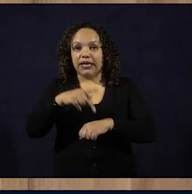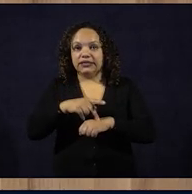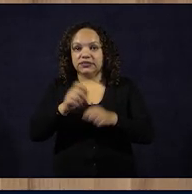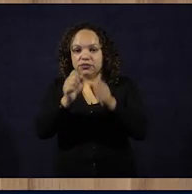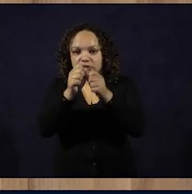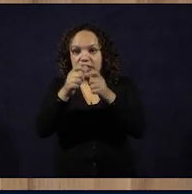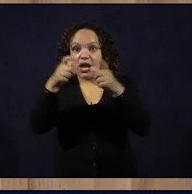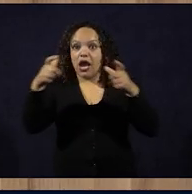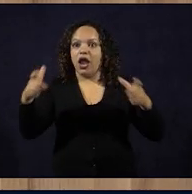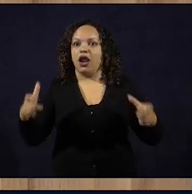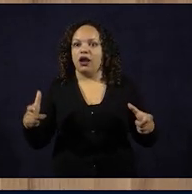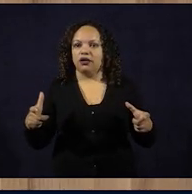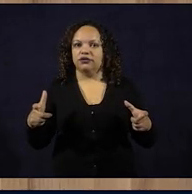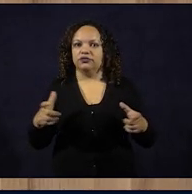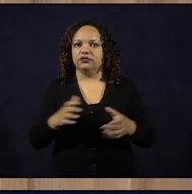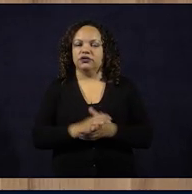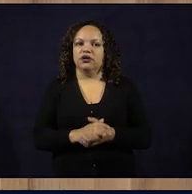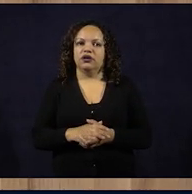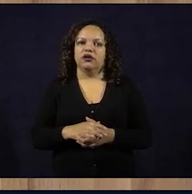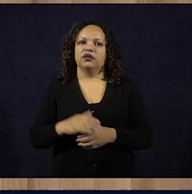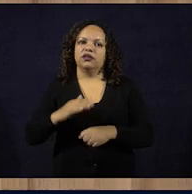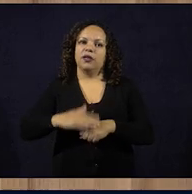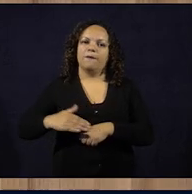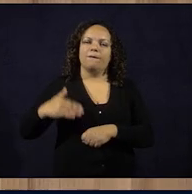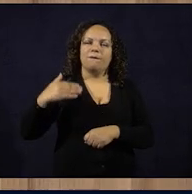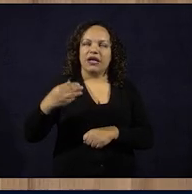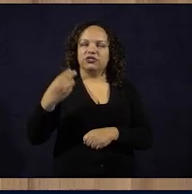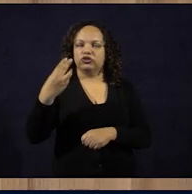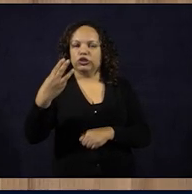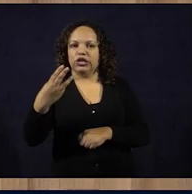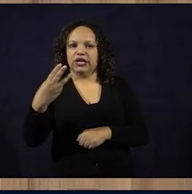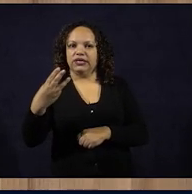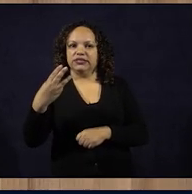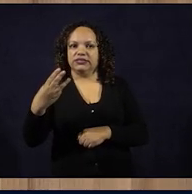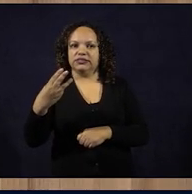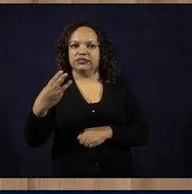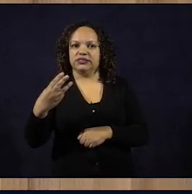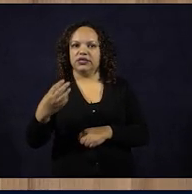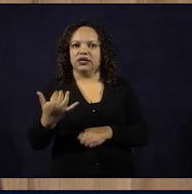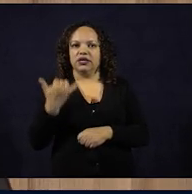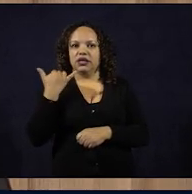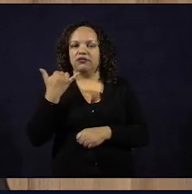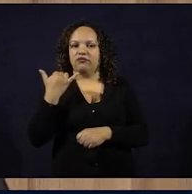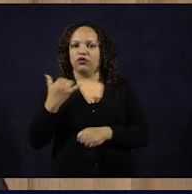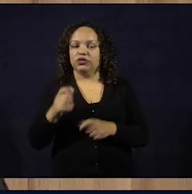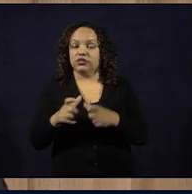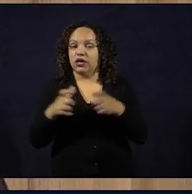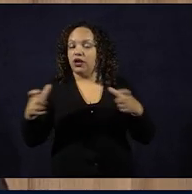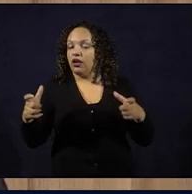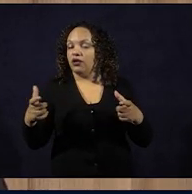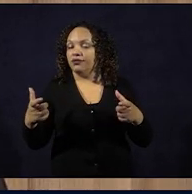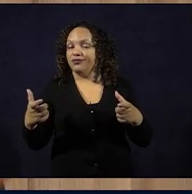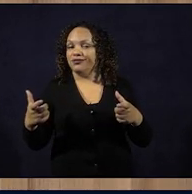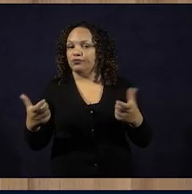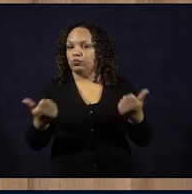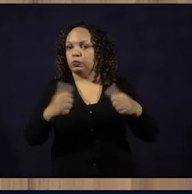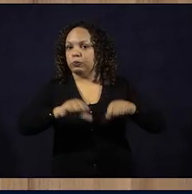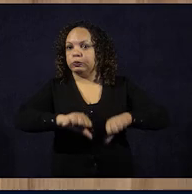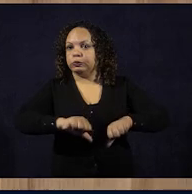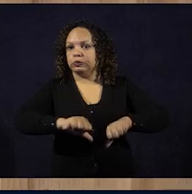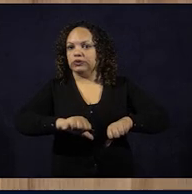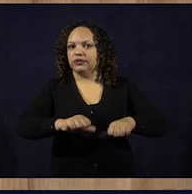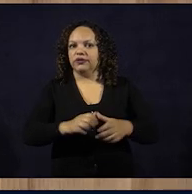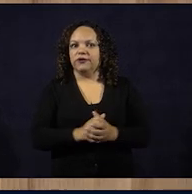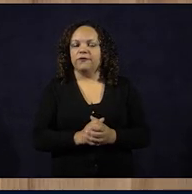os países que têm mais de três operadoras grandes elas não conseguiram sobreviver então com isso a gente